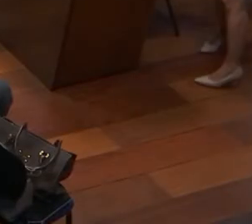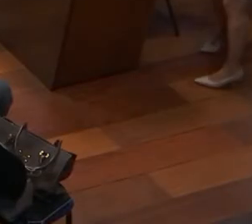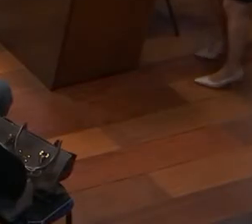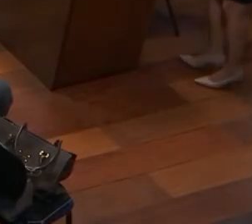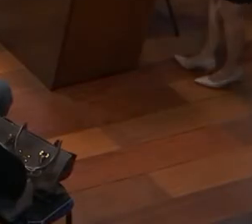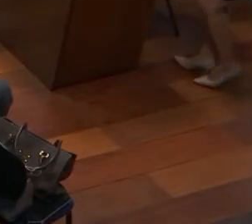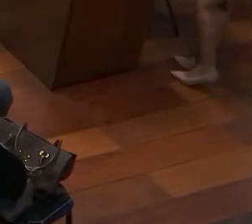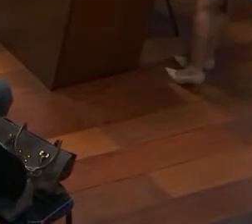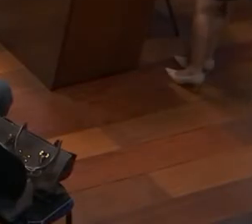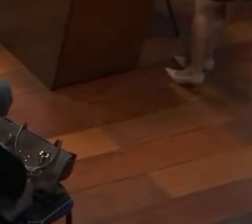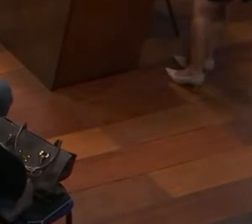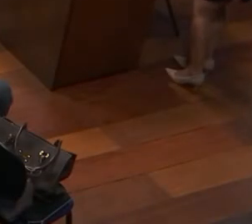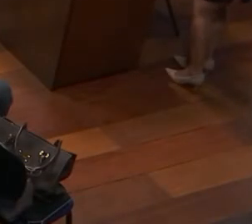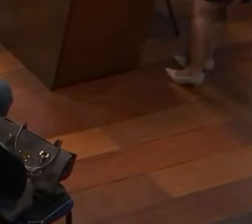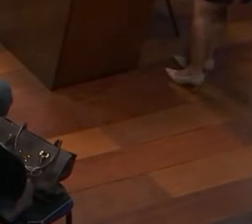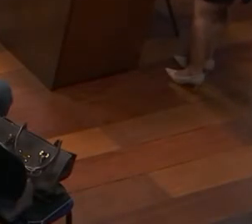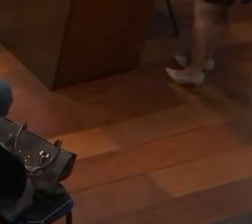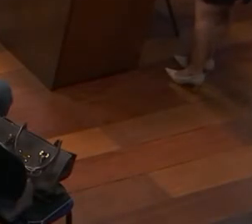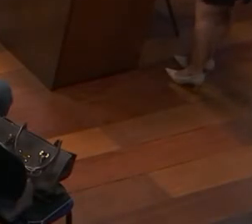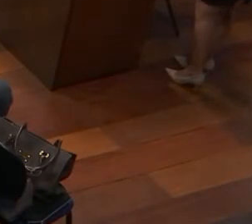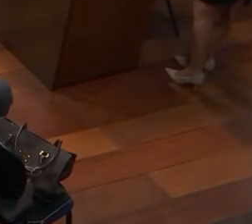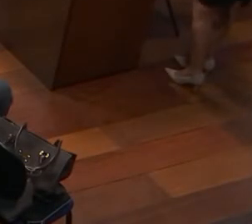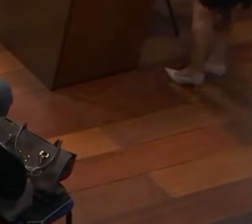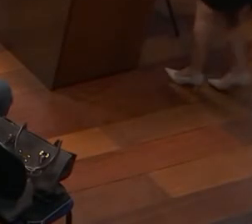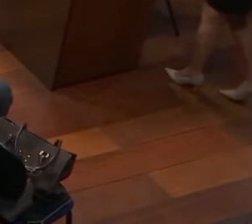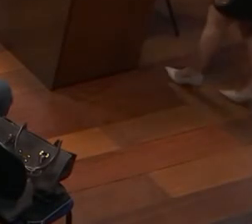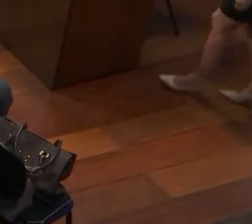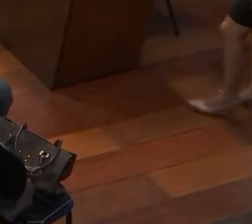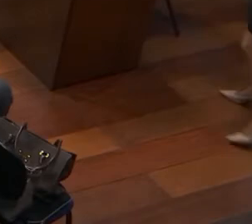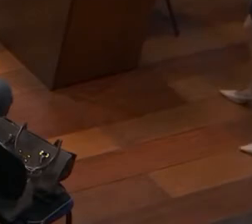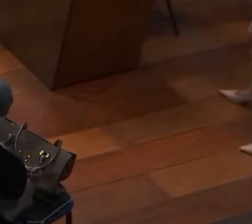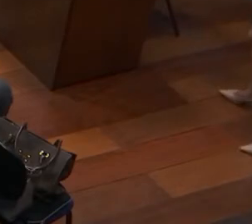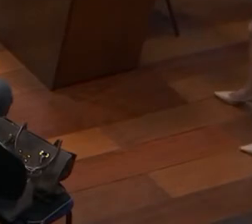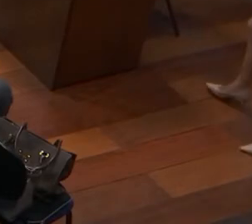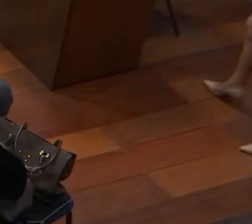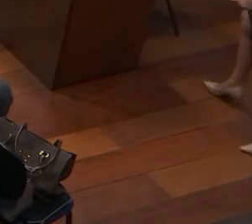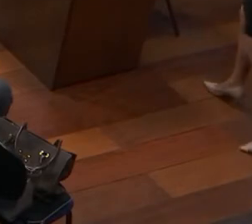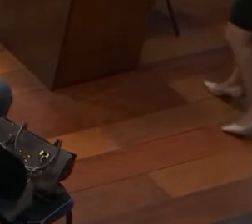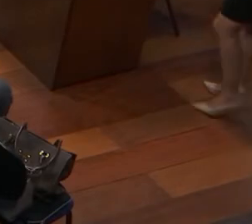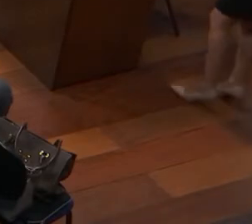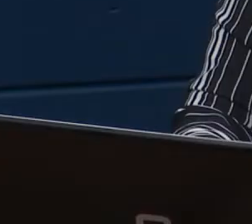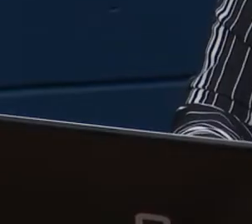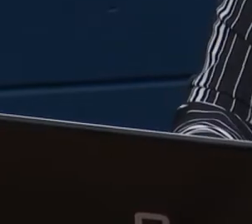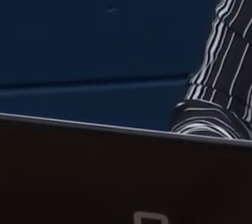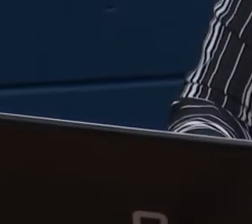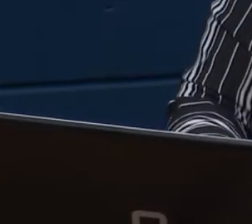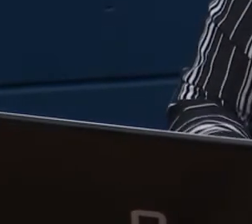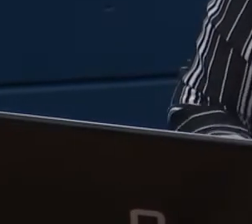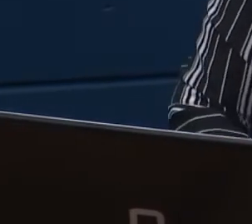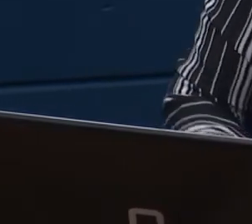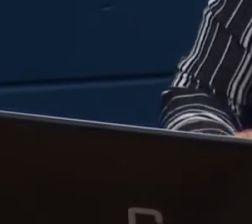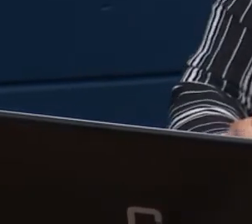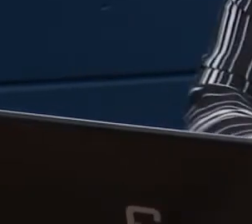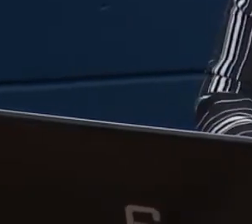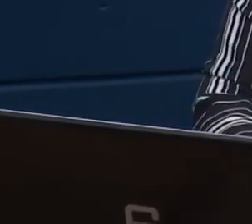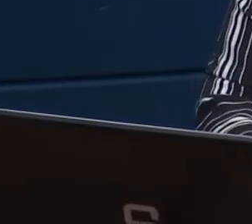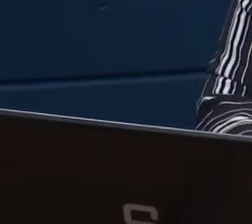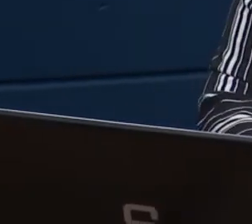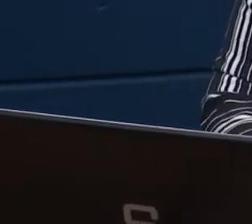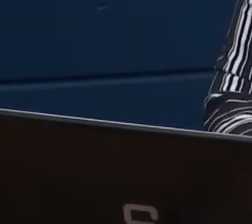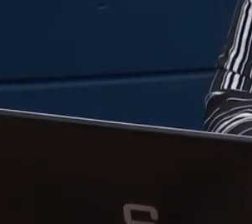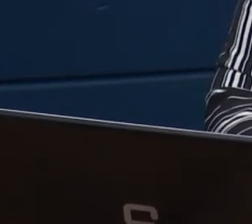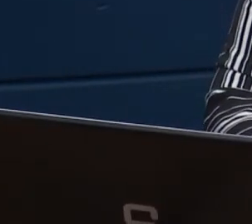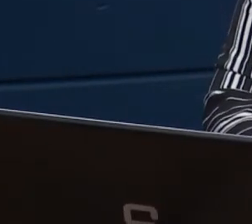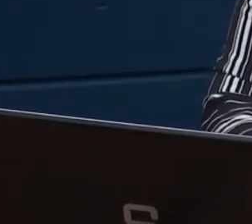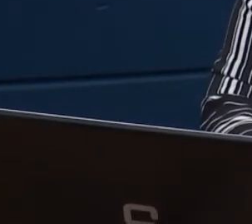com transtorno do global do desenvolvimento, como a gente chamava antigamente, mas hoje transtorno do espectro do autismo, desde aquela época.